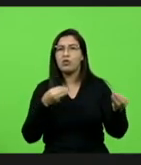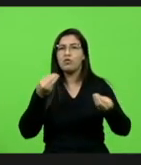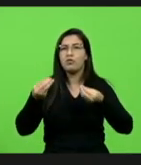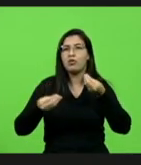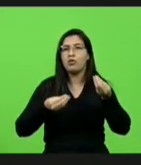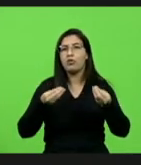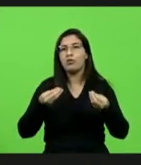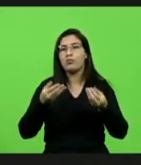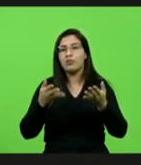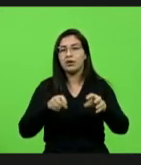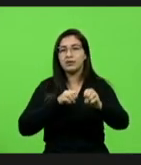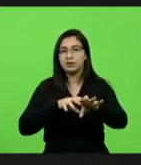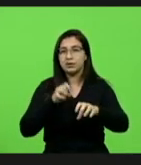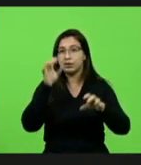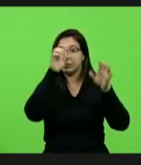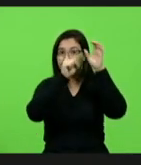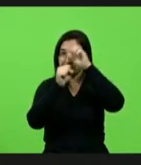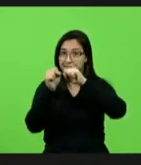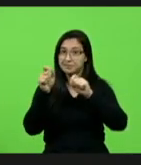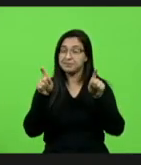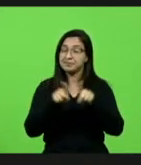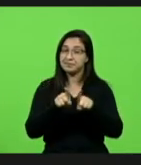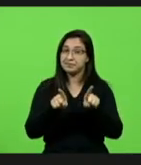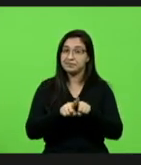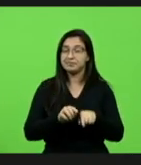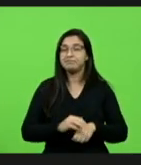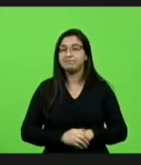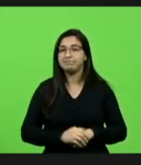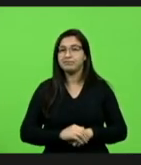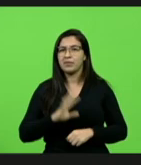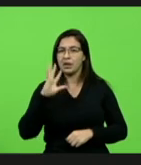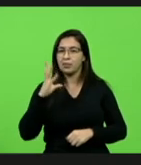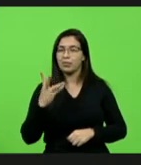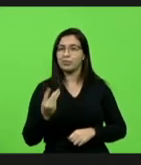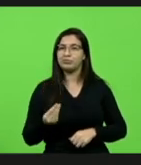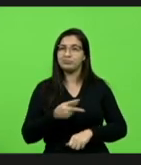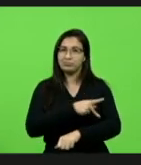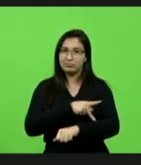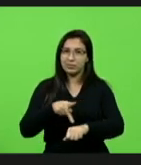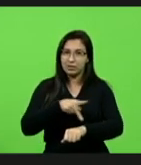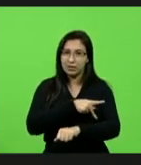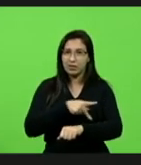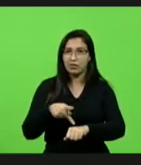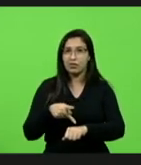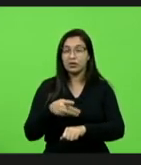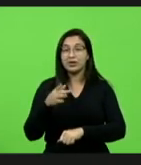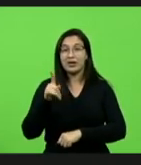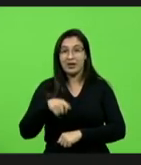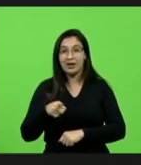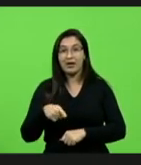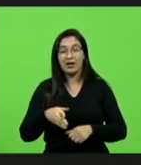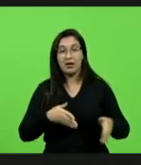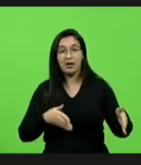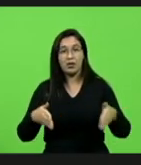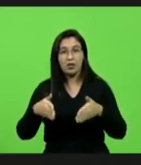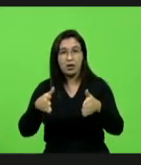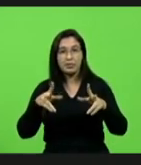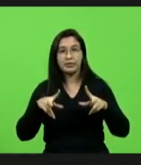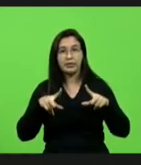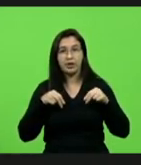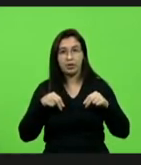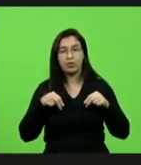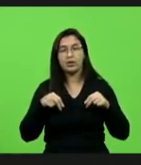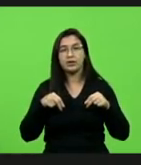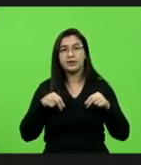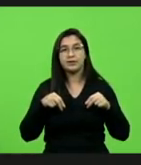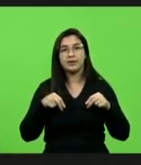ensino-aprendizagem. Convicta de que a pluralidade pedagógica é o caminho para o reconhecimento do talento